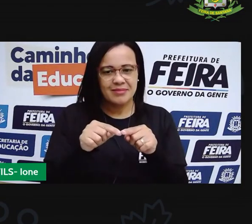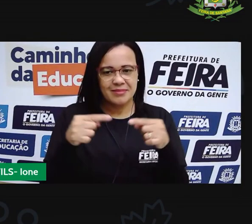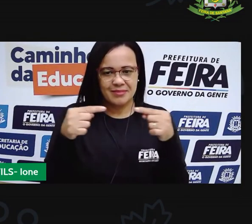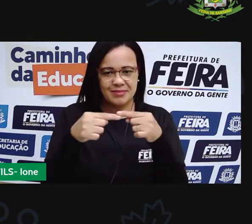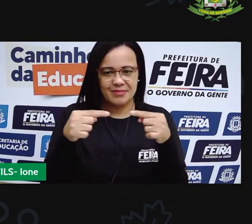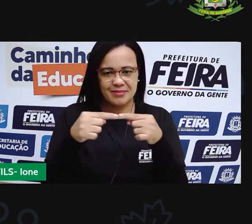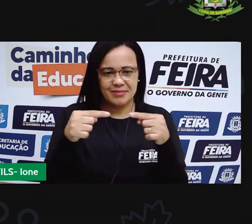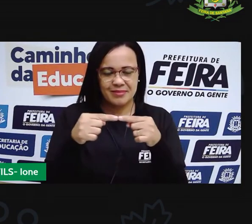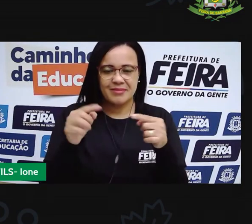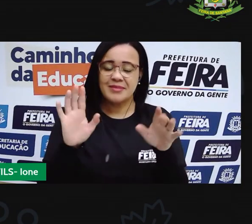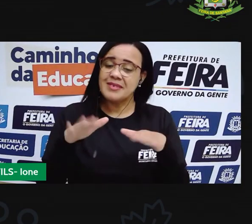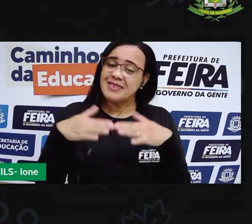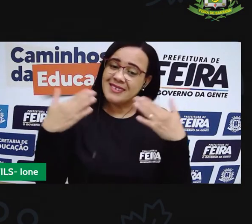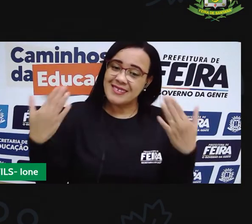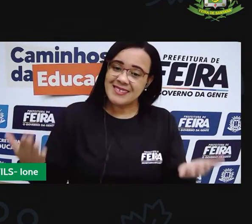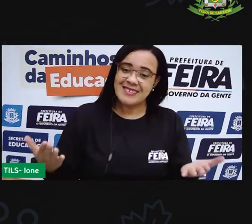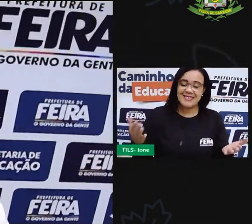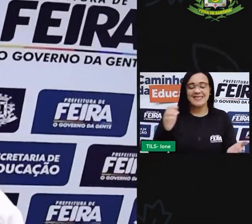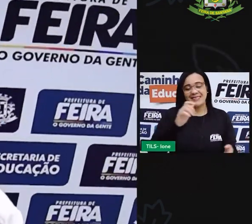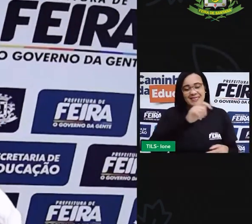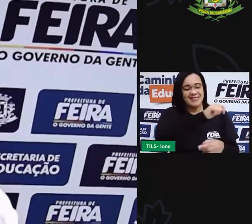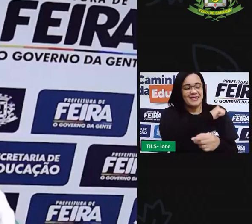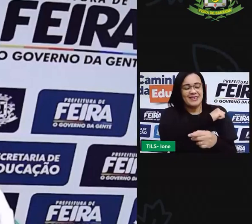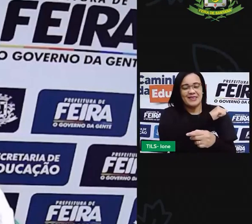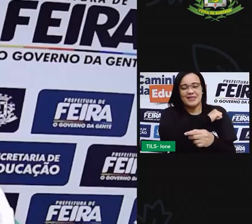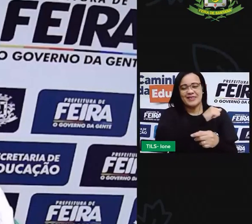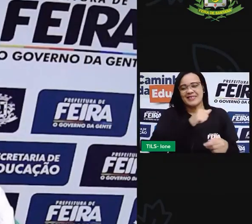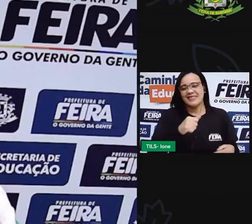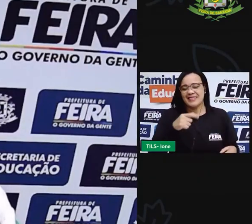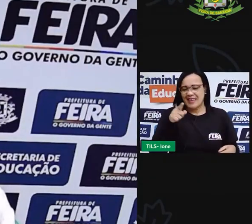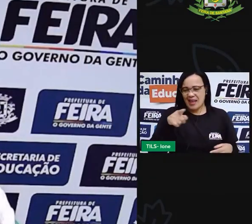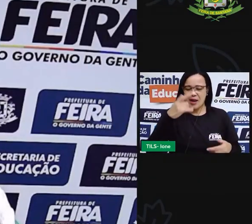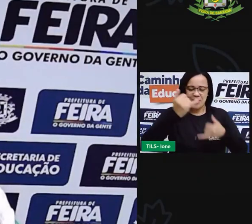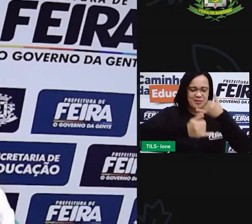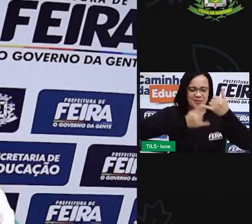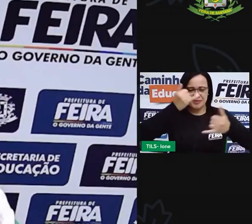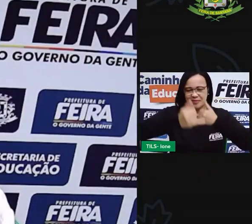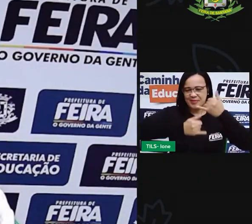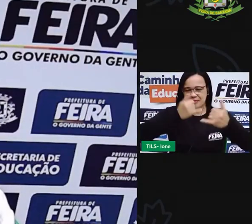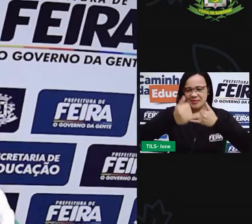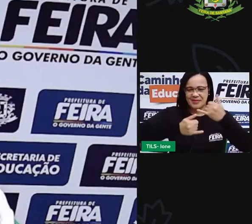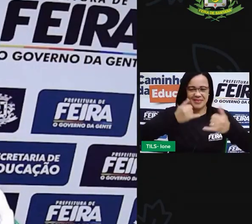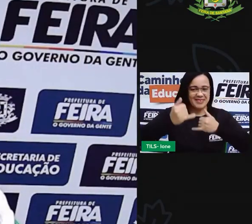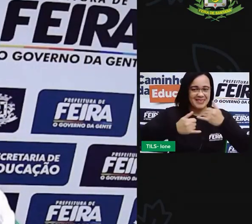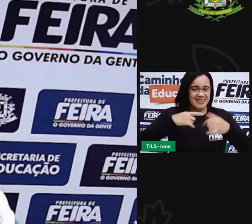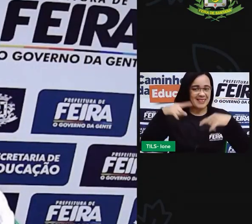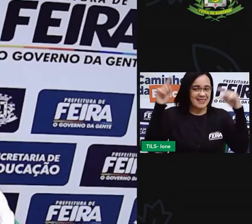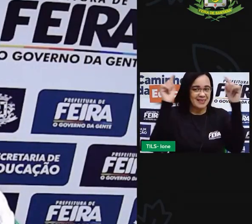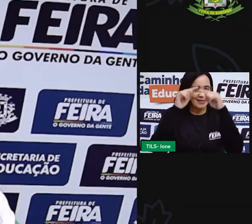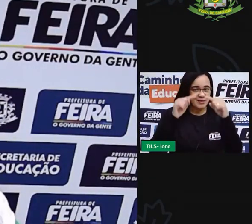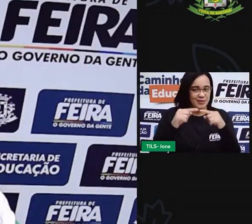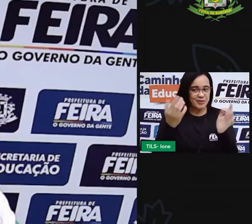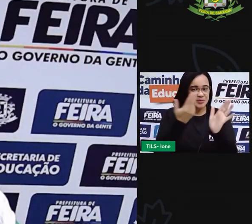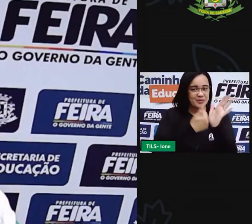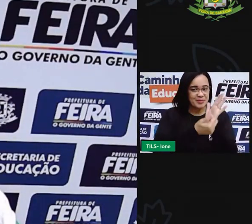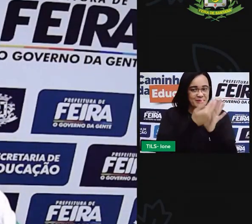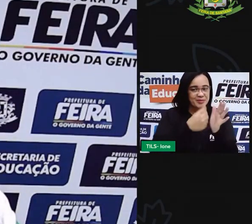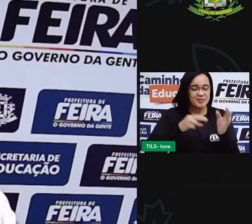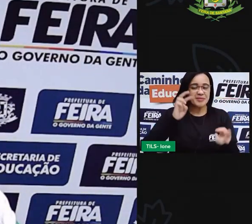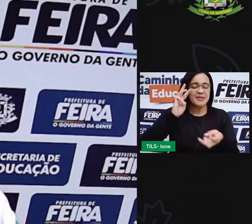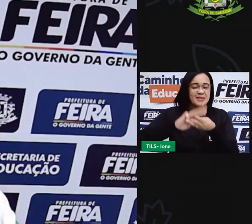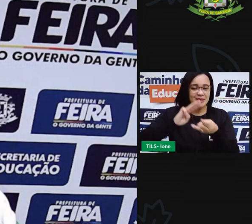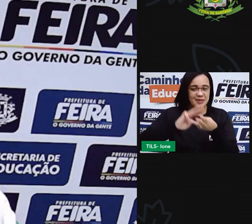então então criançada esse é o jogo das figuras geométricas planas espero que você se divirta em casa